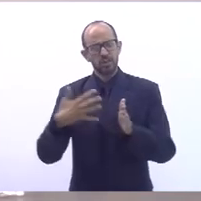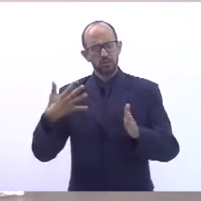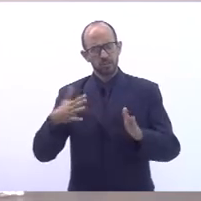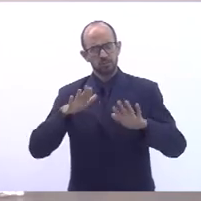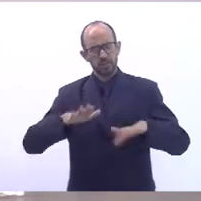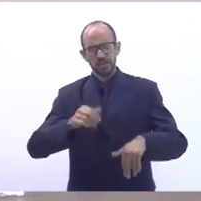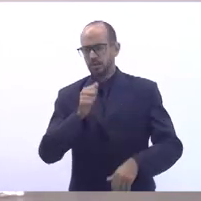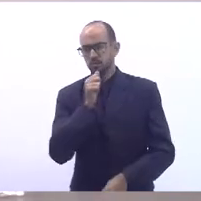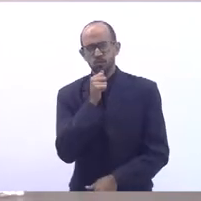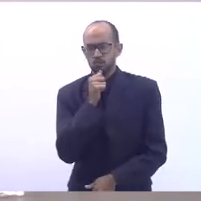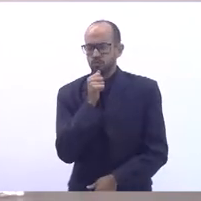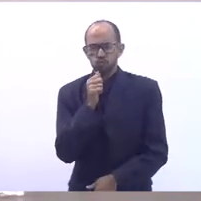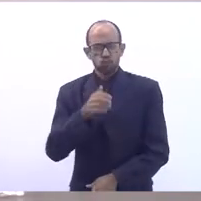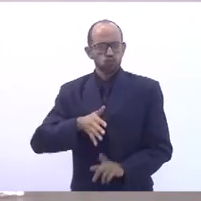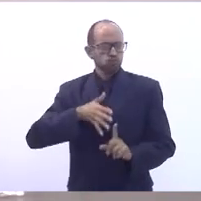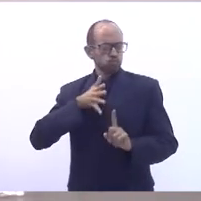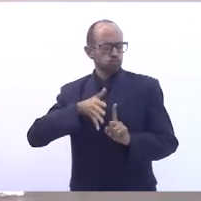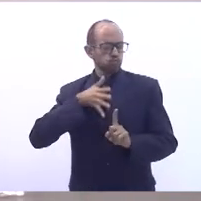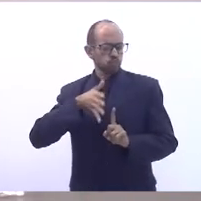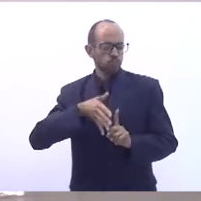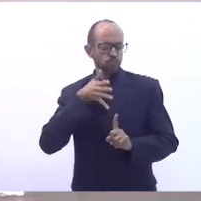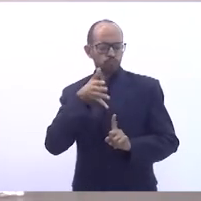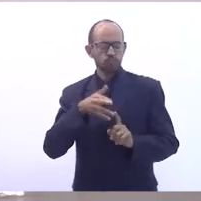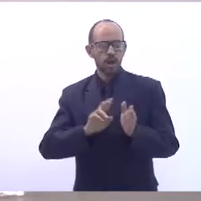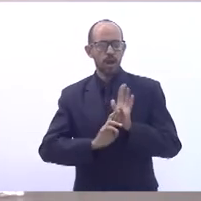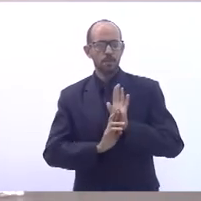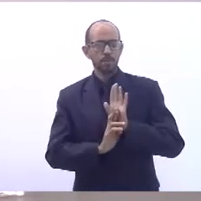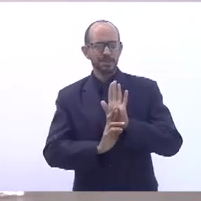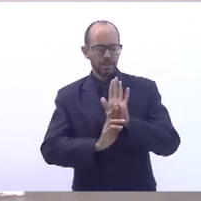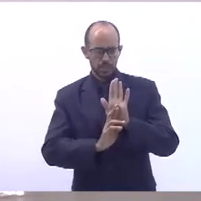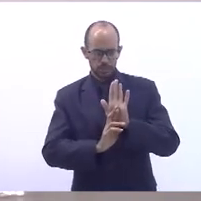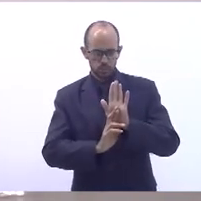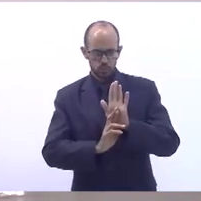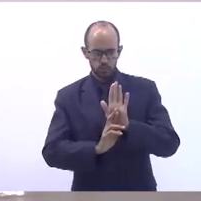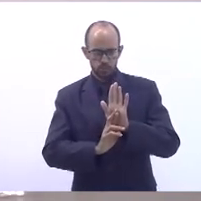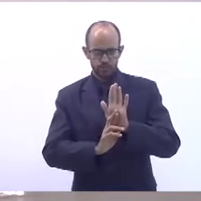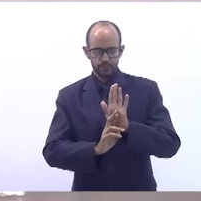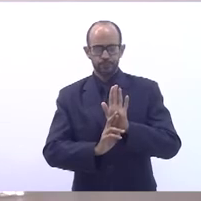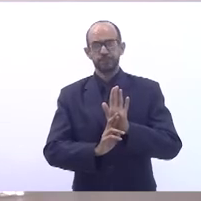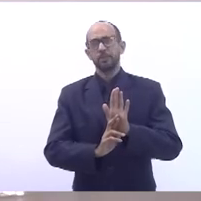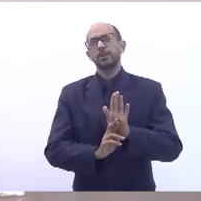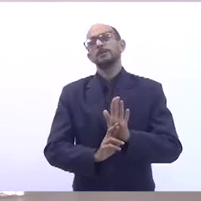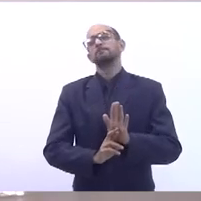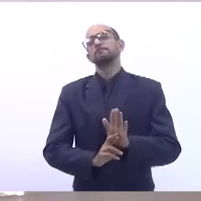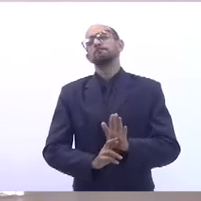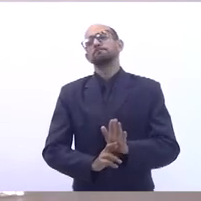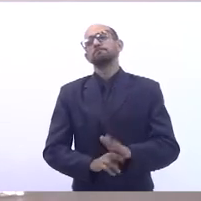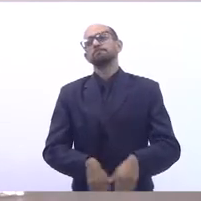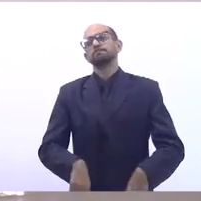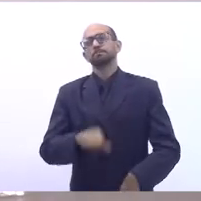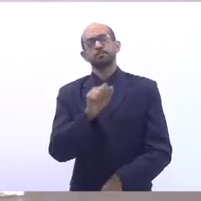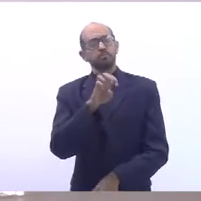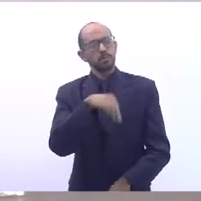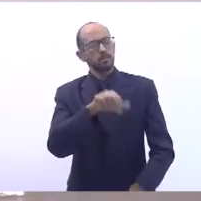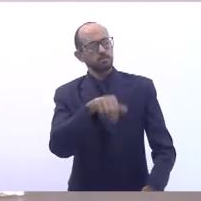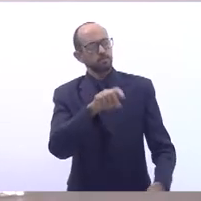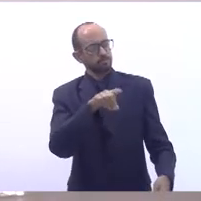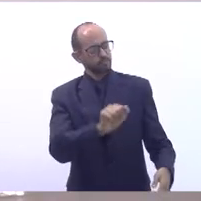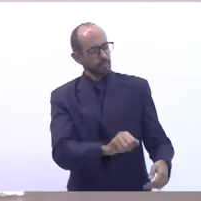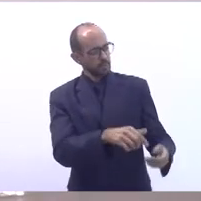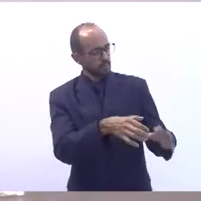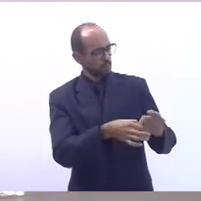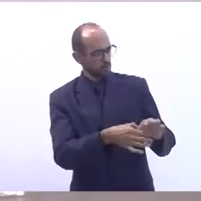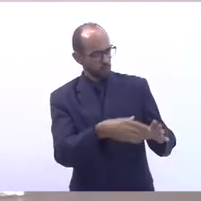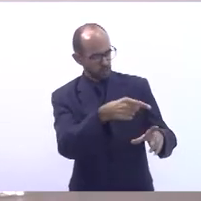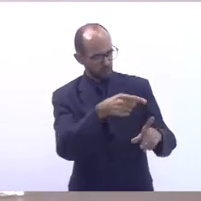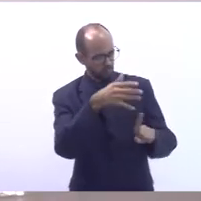mas não temos ouvido ainda uma representação e Oi Amanda a palavra